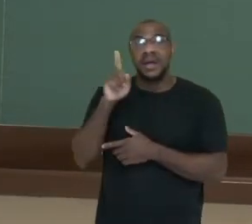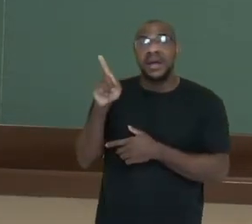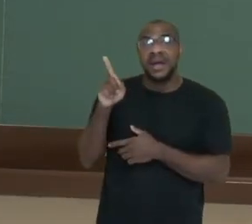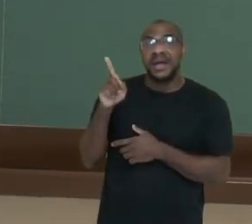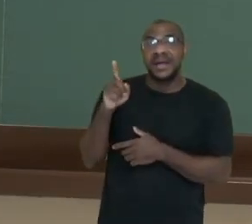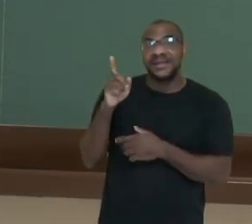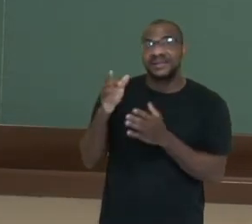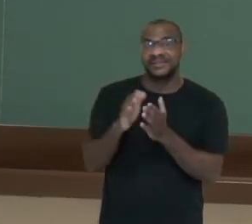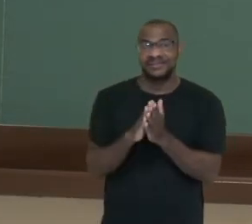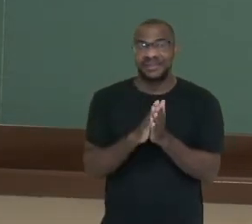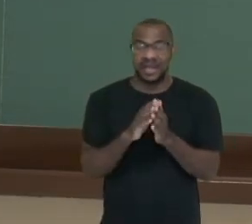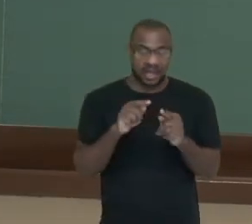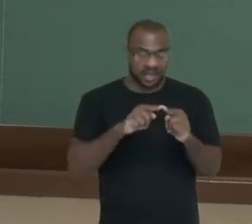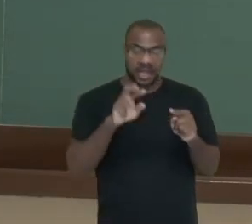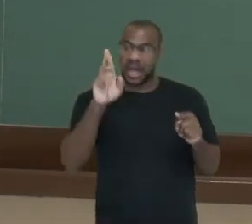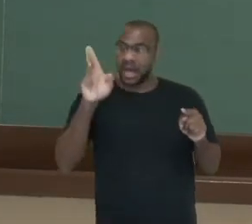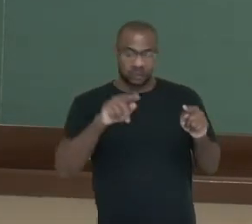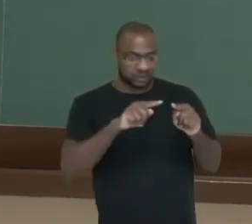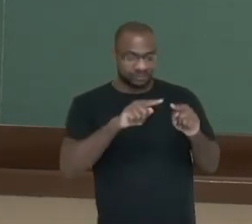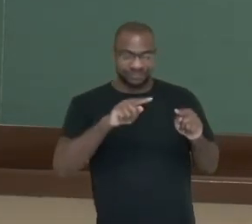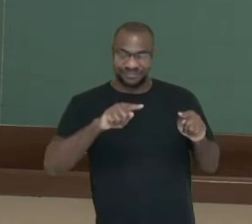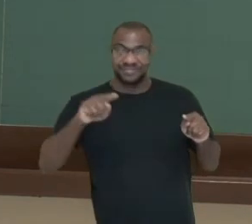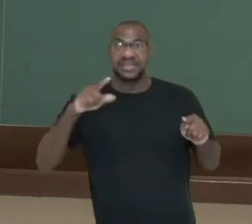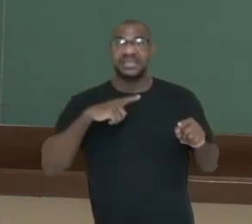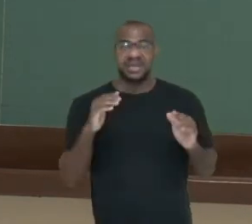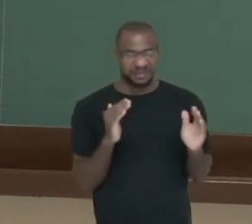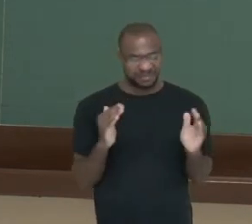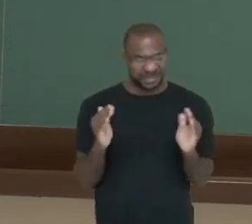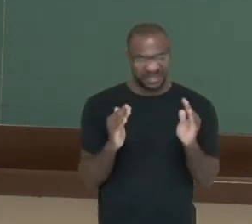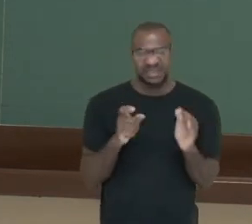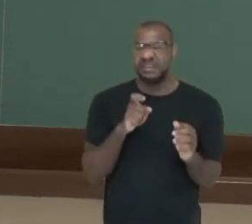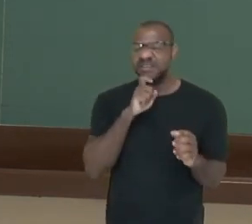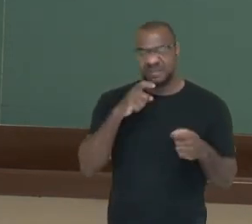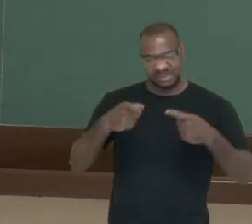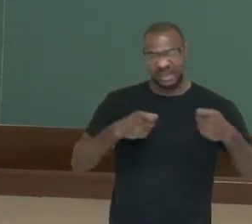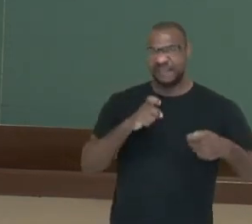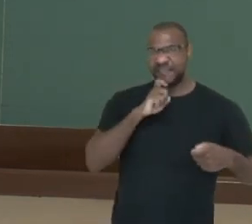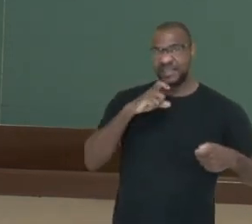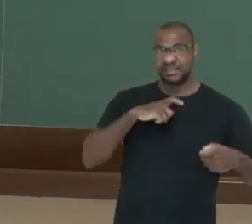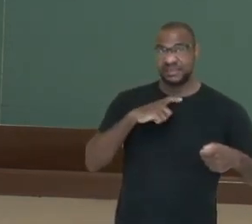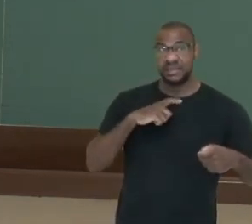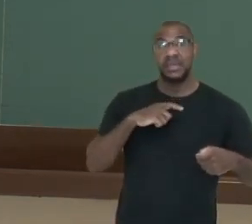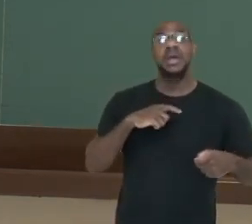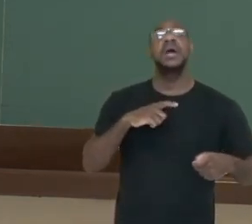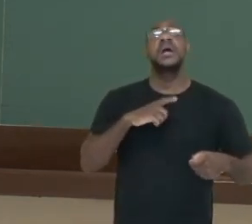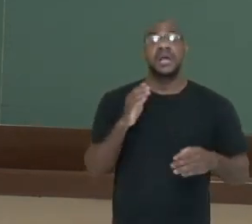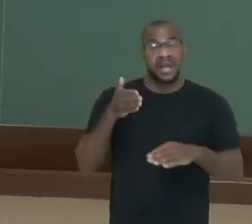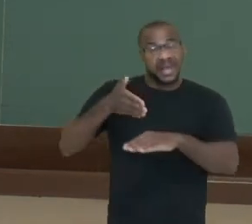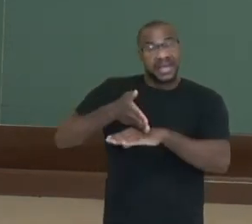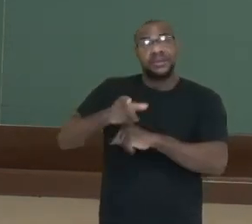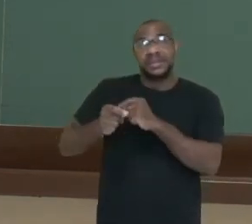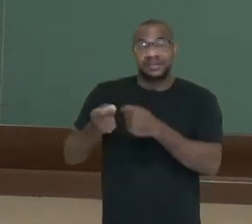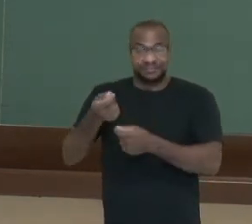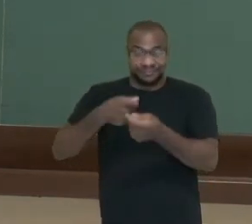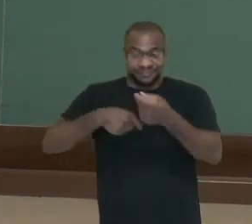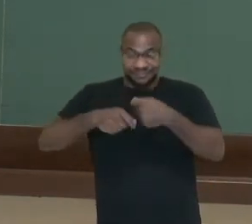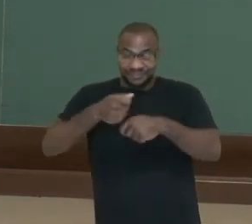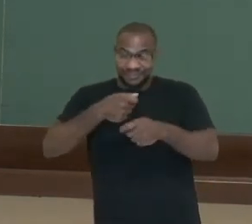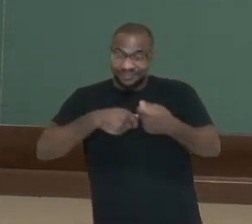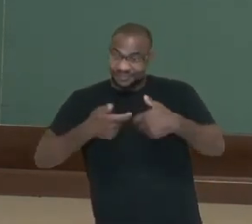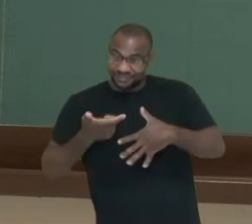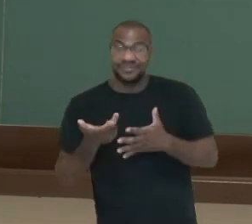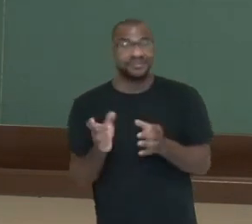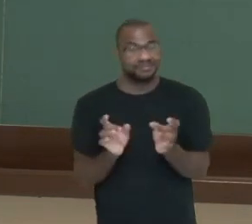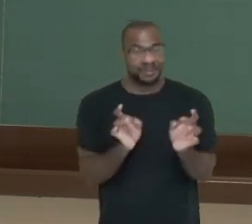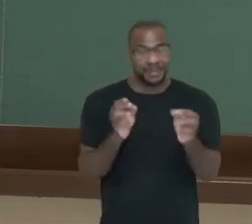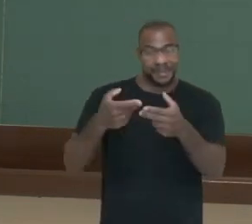que mesmo a Rússia, tendo passado por todo esse período da Guerra Fria, ela literalmente entra no mercado e se adequa